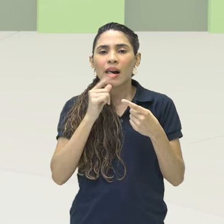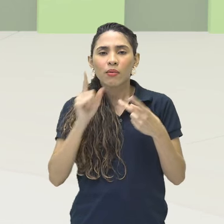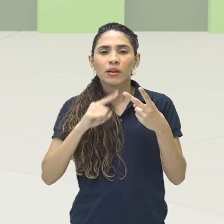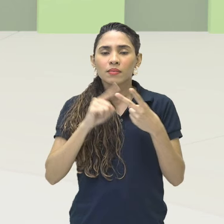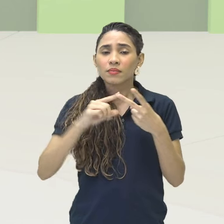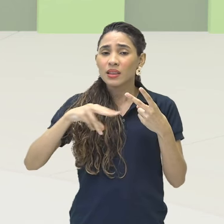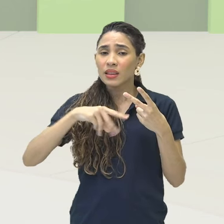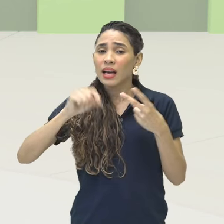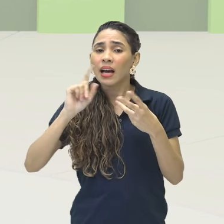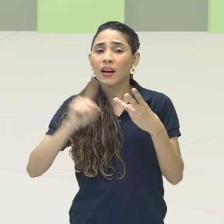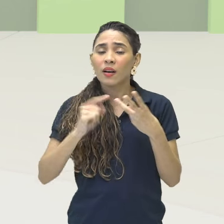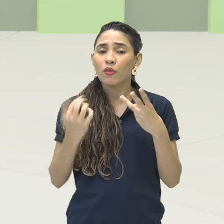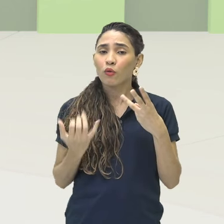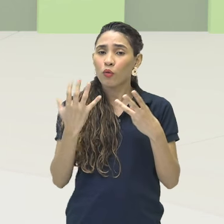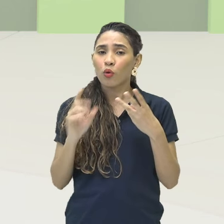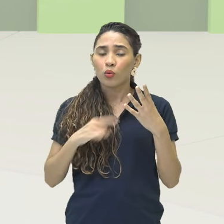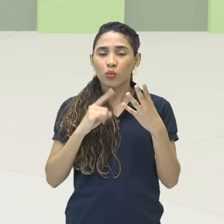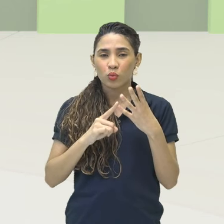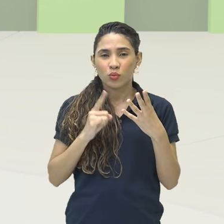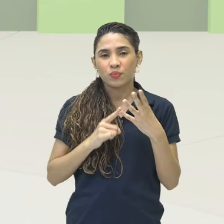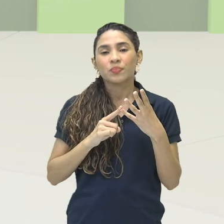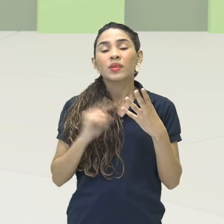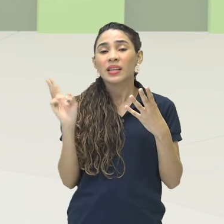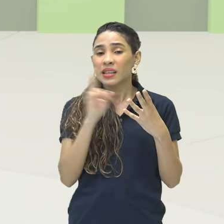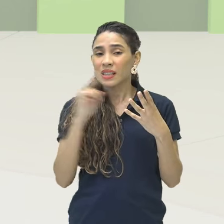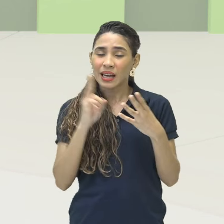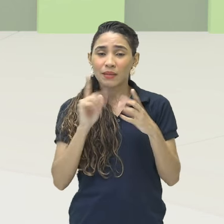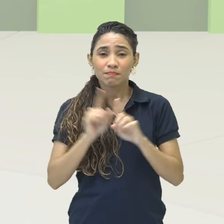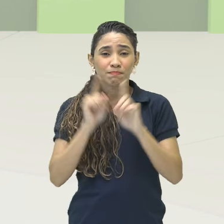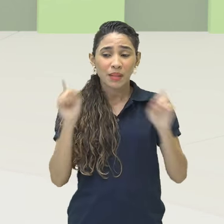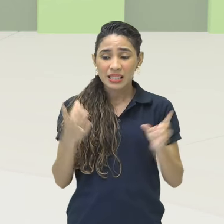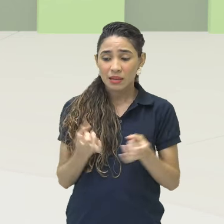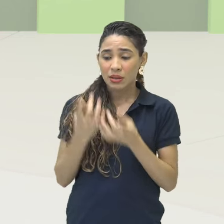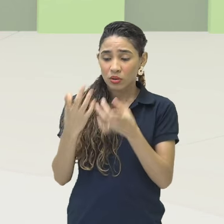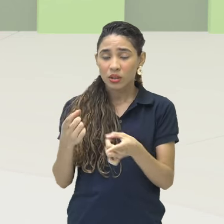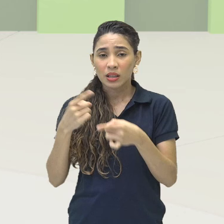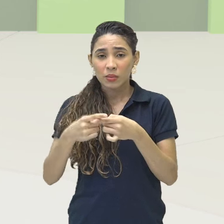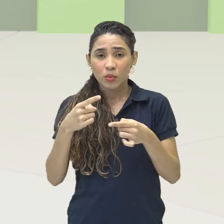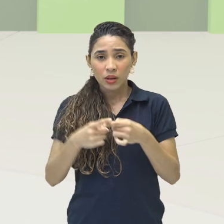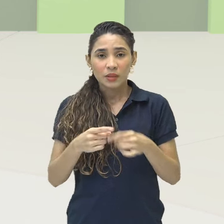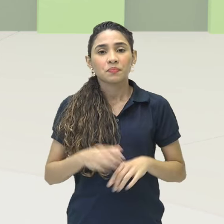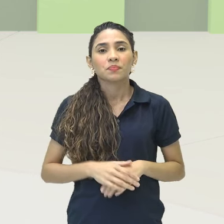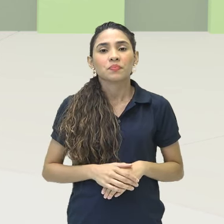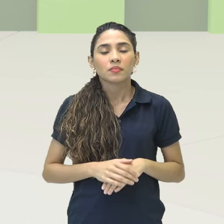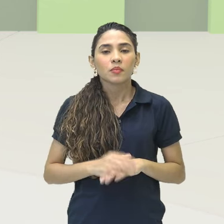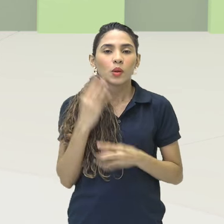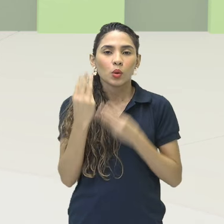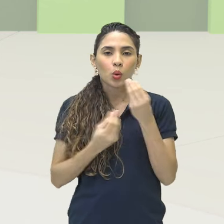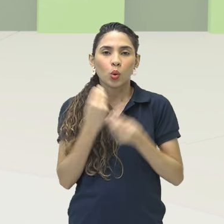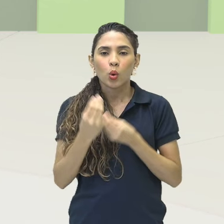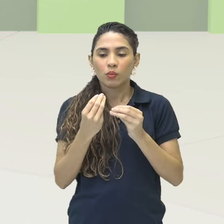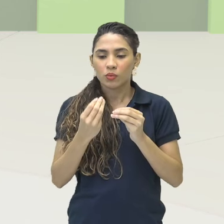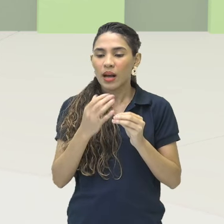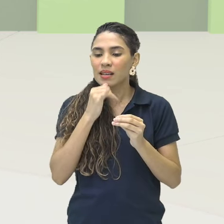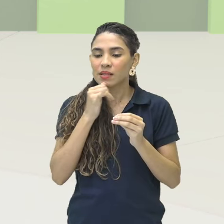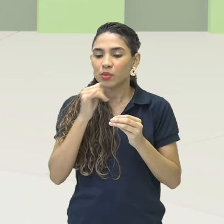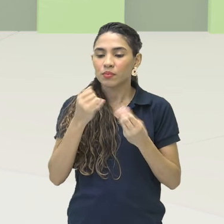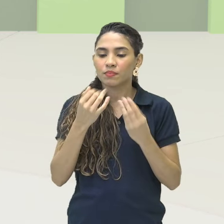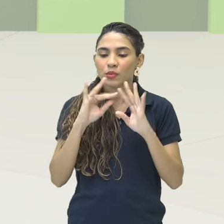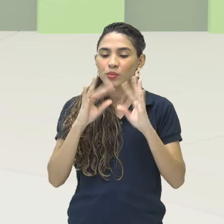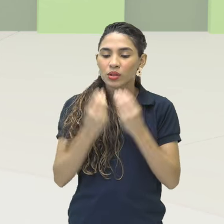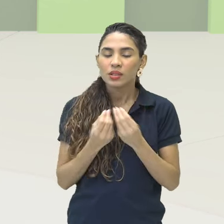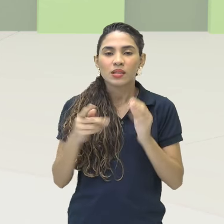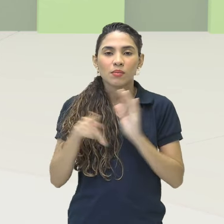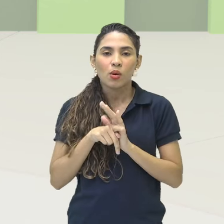essa ideia dele, a partir da constatação da impossibilidade de quê? De extração desses elementos de uma substância, né, de